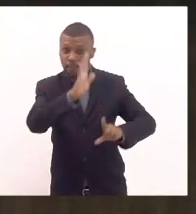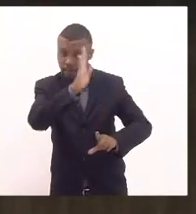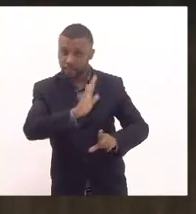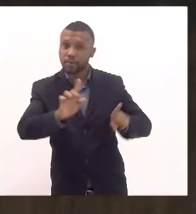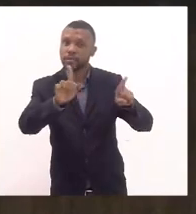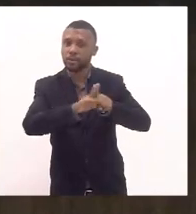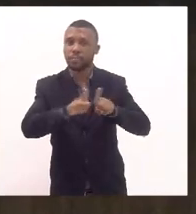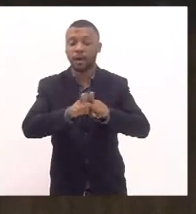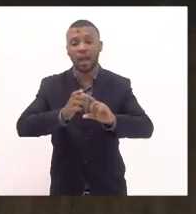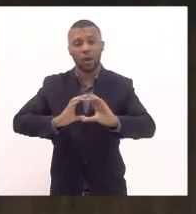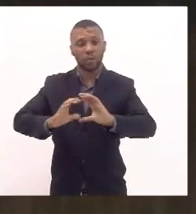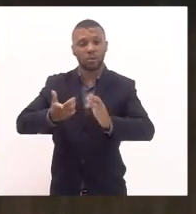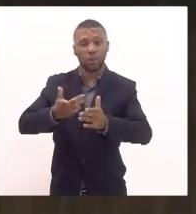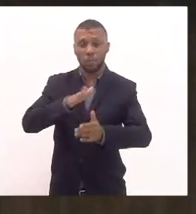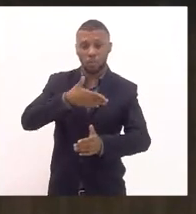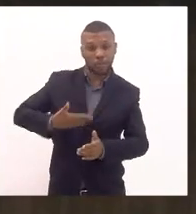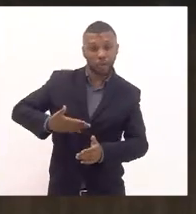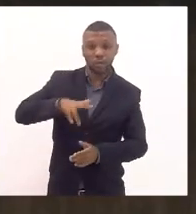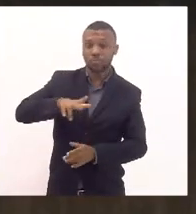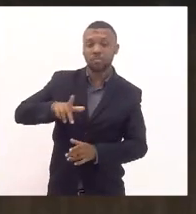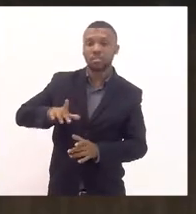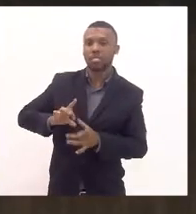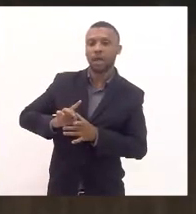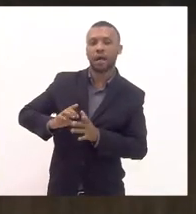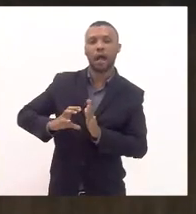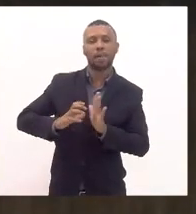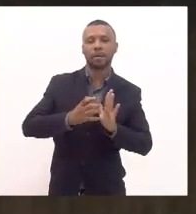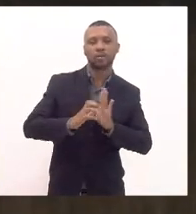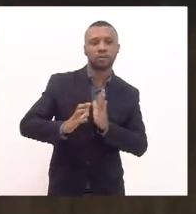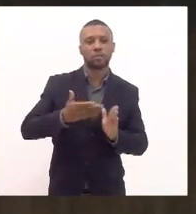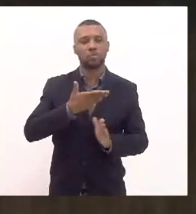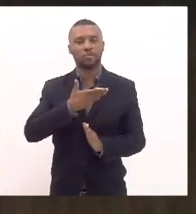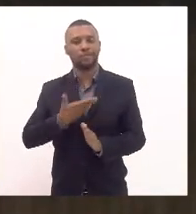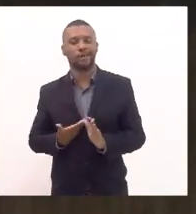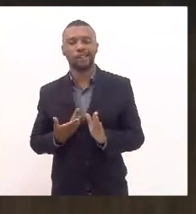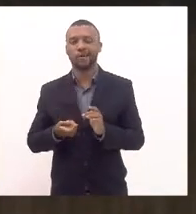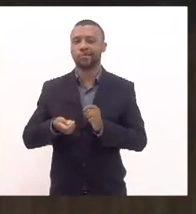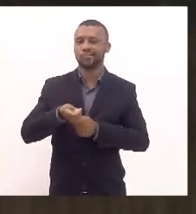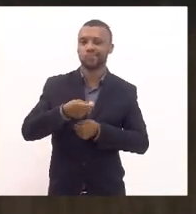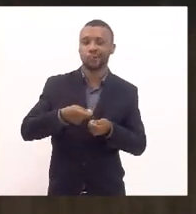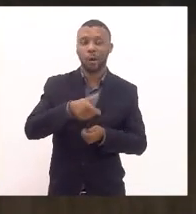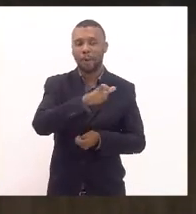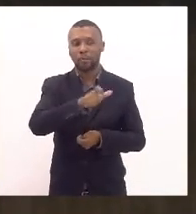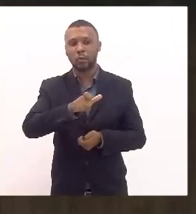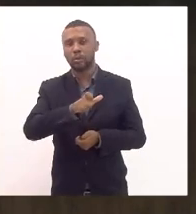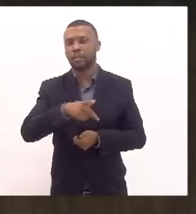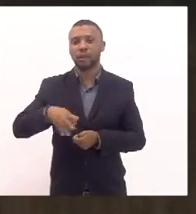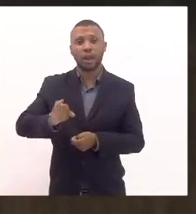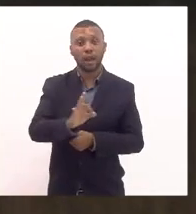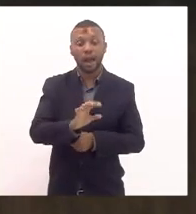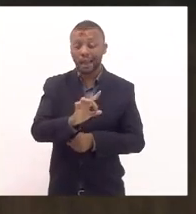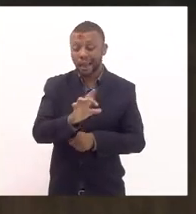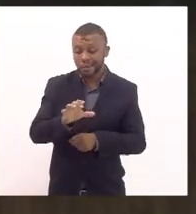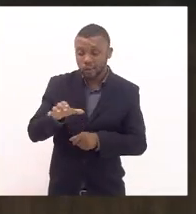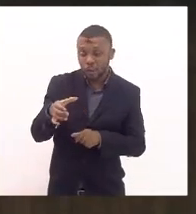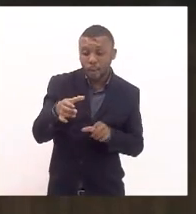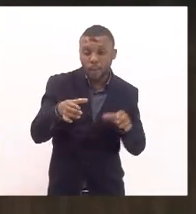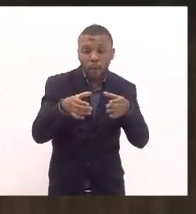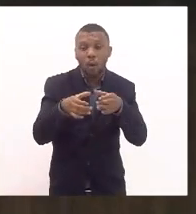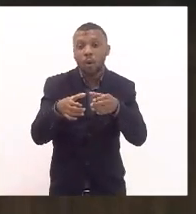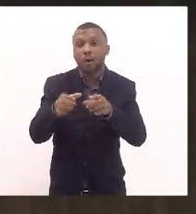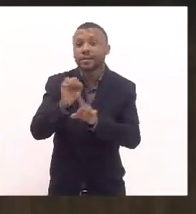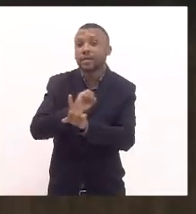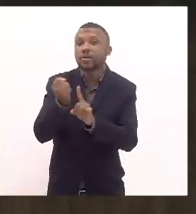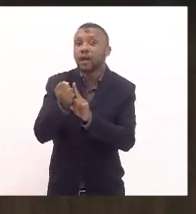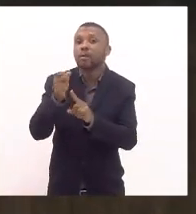comunicação pública não é de partido não é de governo não é de pessoas ela é do conjunto do